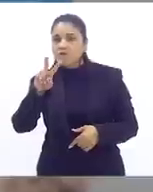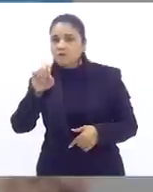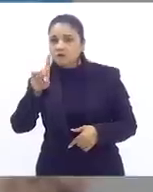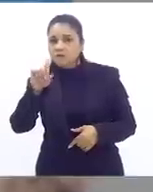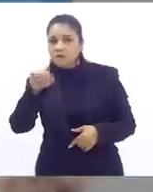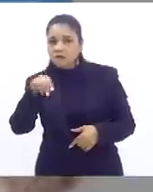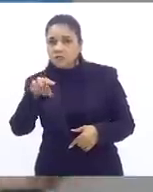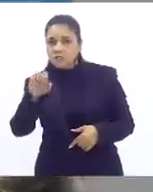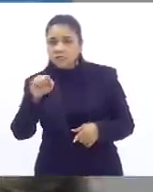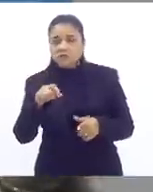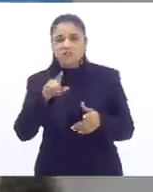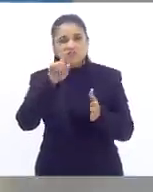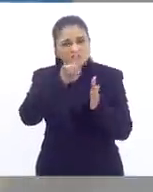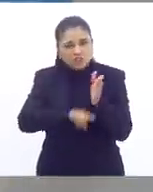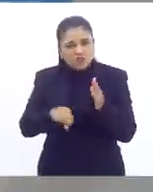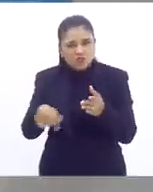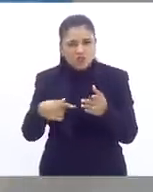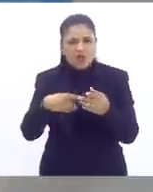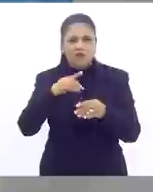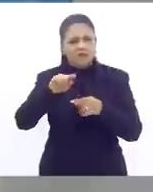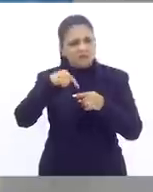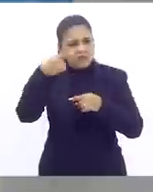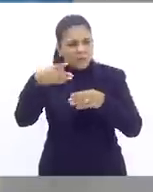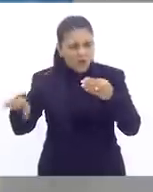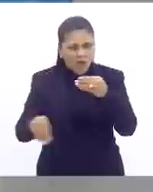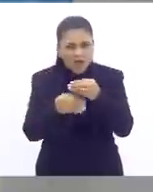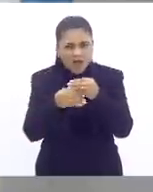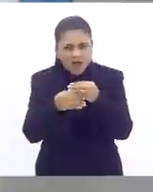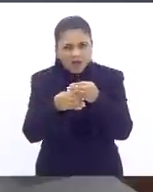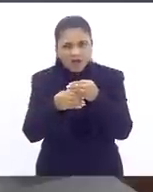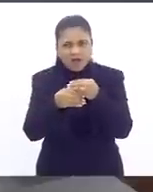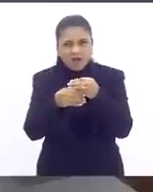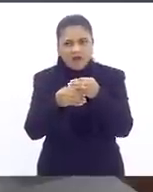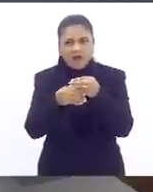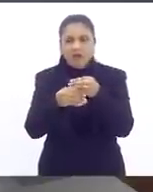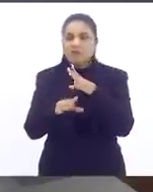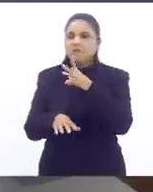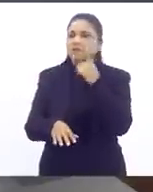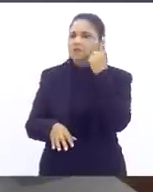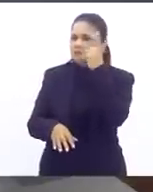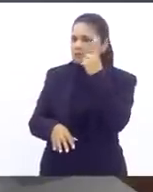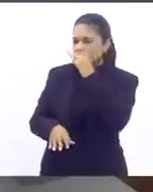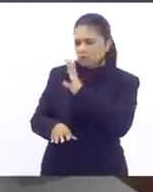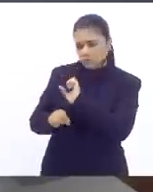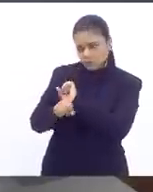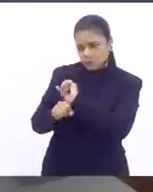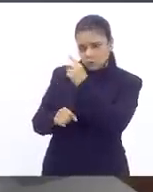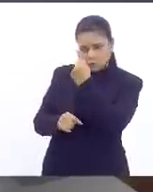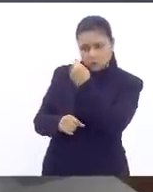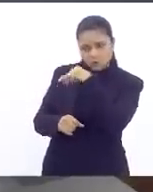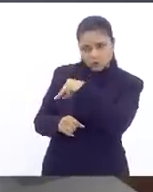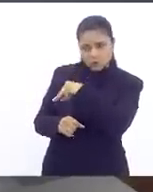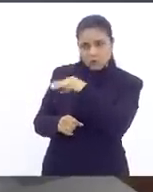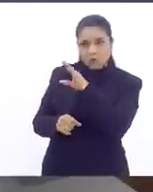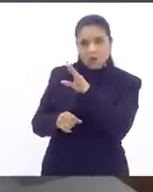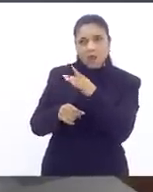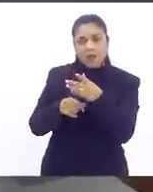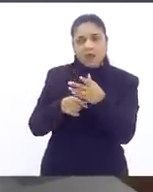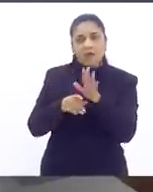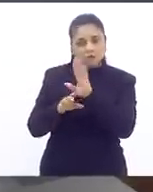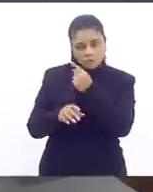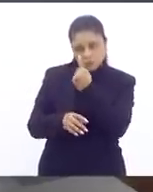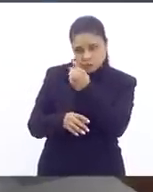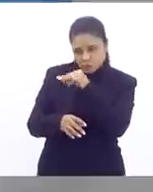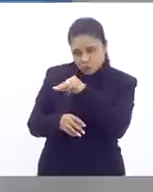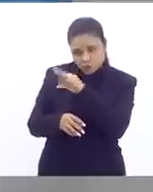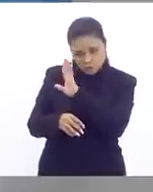à frente não sei com incorporado ao servidor mas se não só um minutinho sobre essa questão